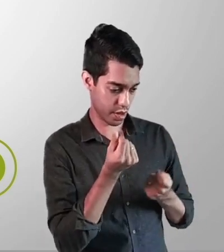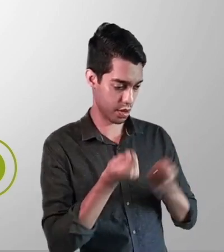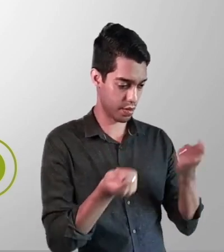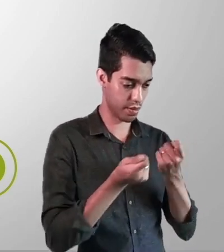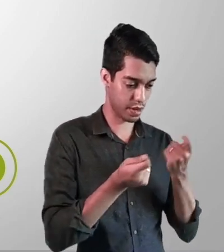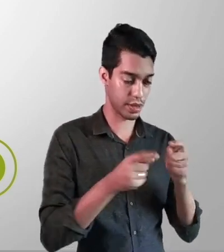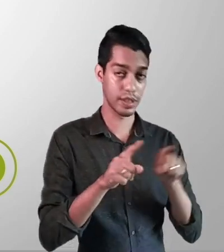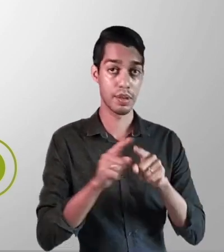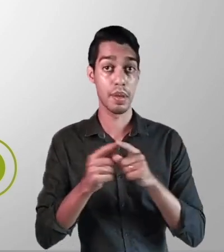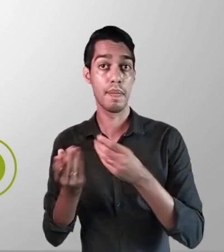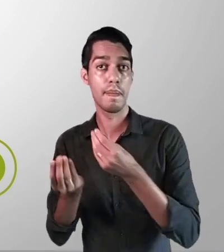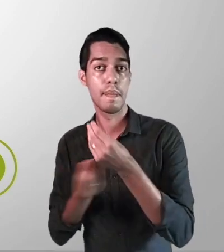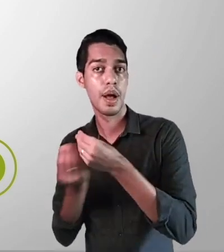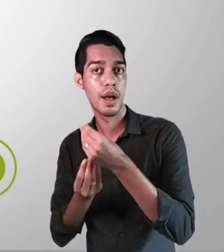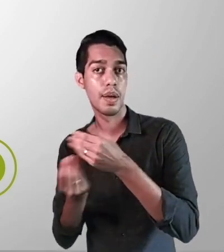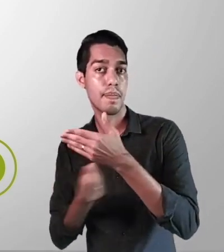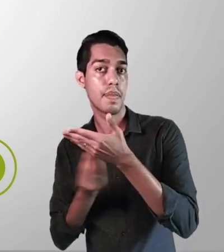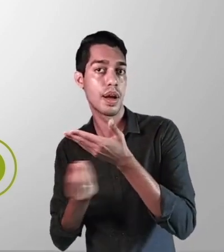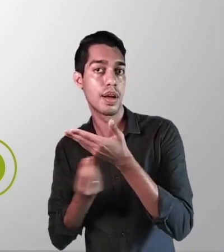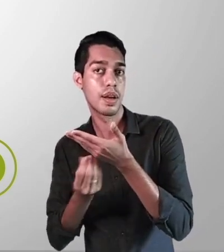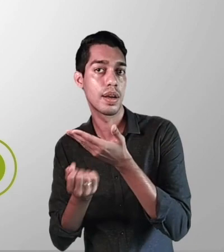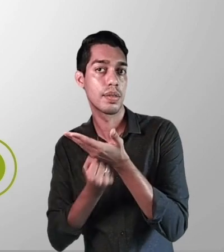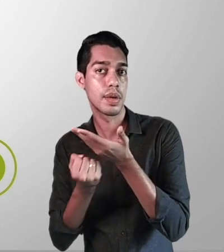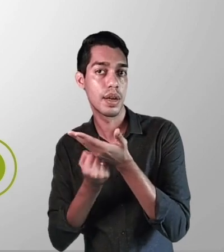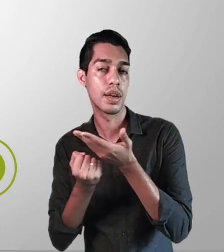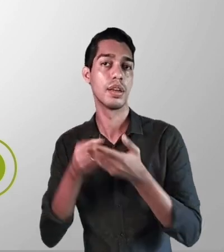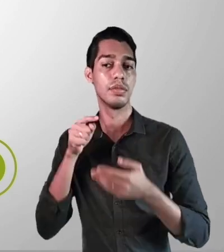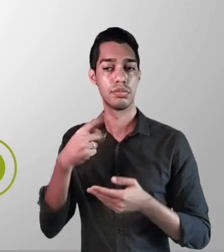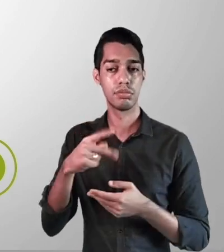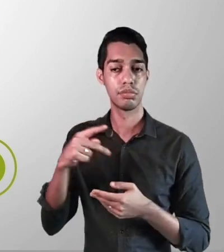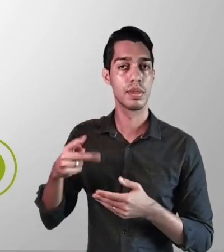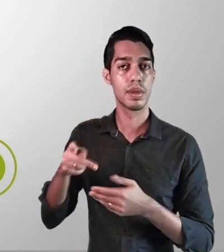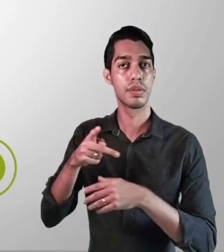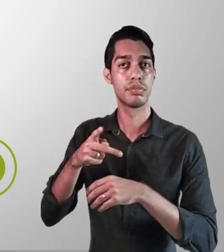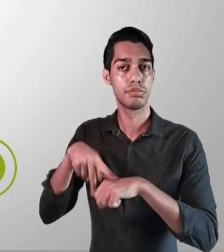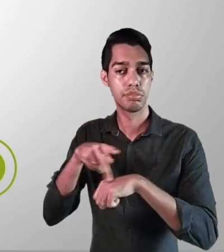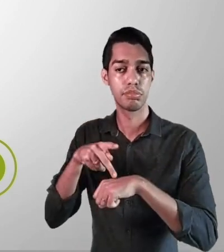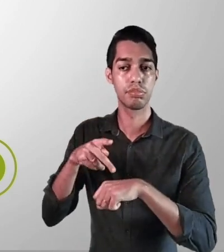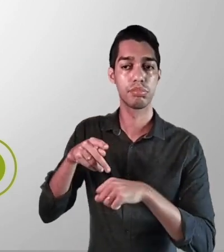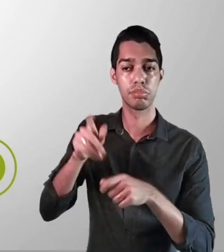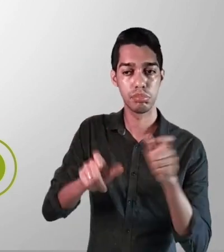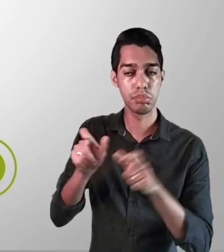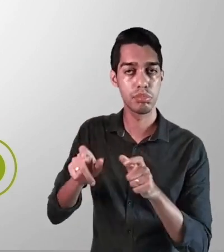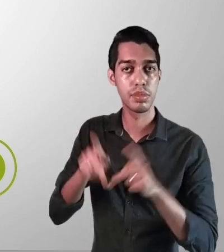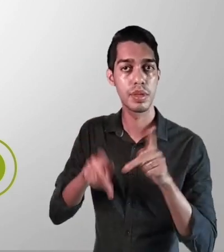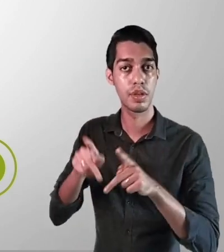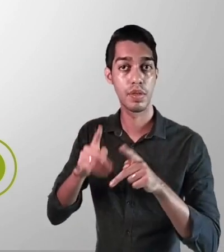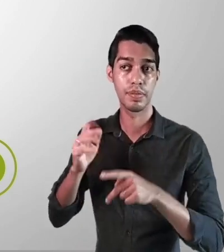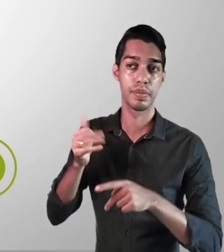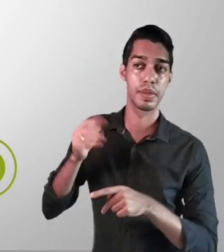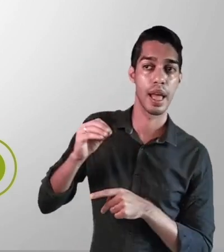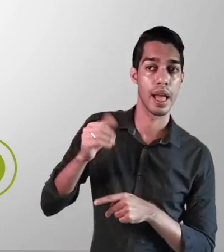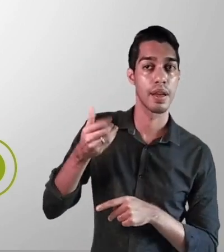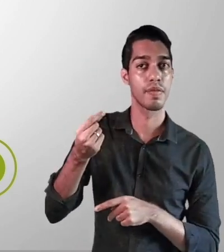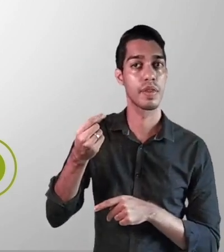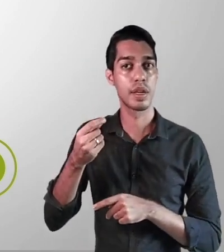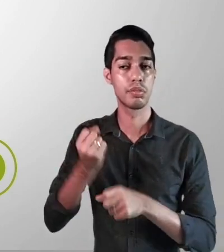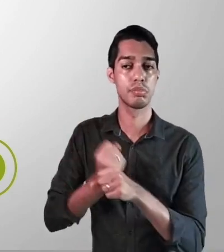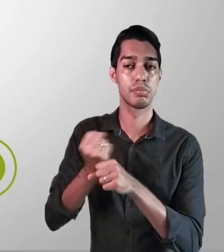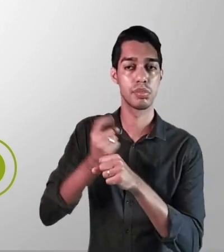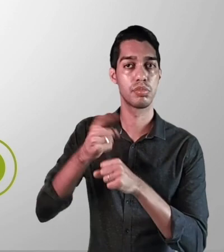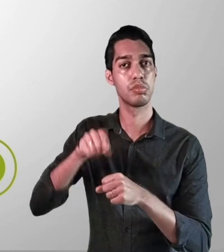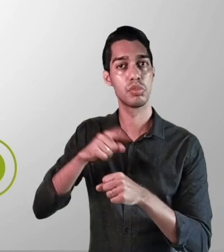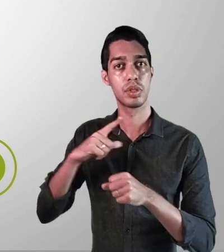dessa população, para que nos próximos 10, 20 anos a gente realmente esteja num cenário completamente diferente.